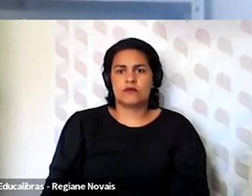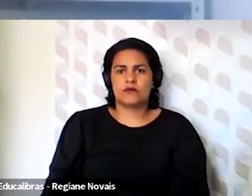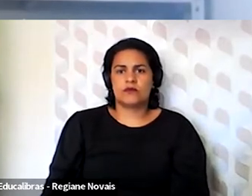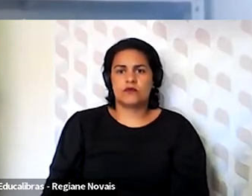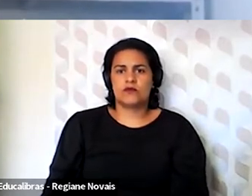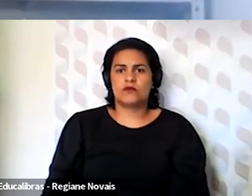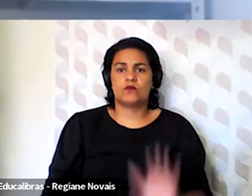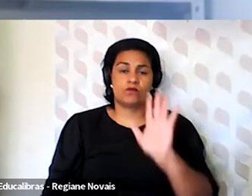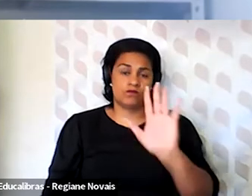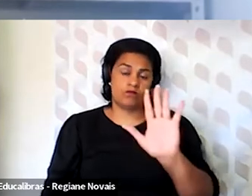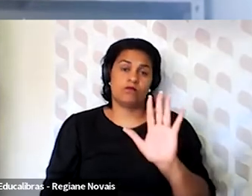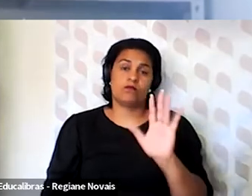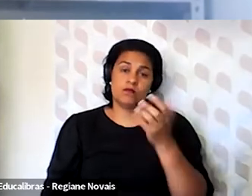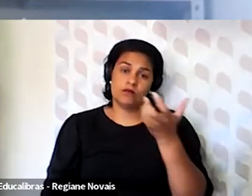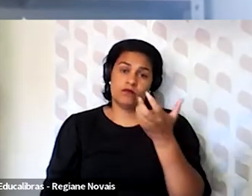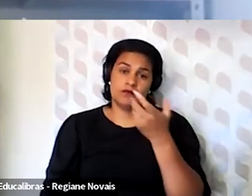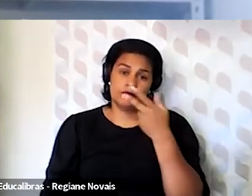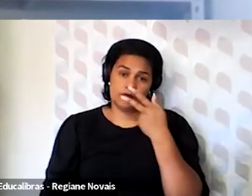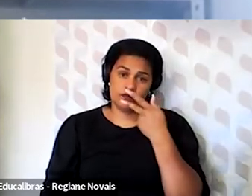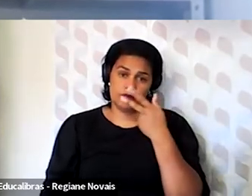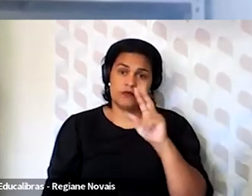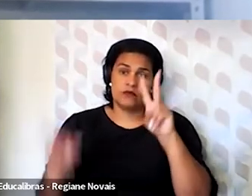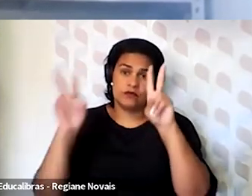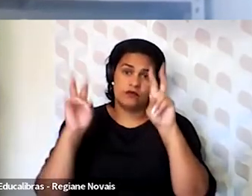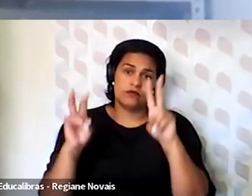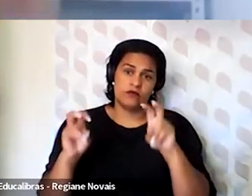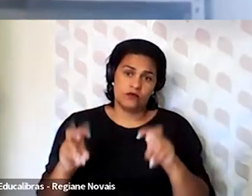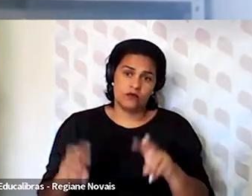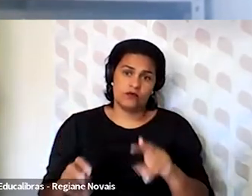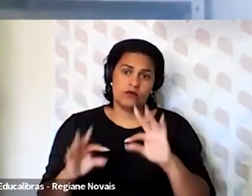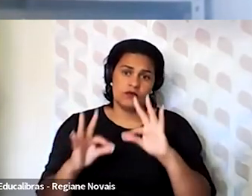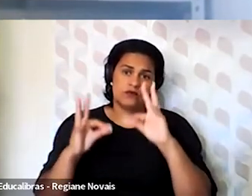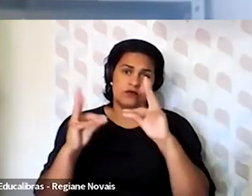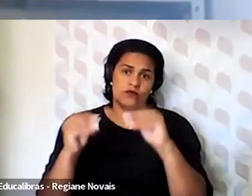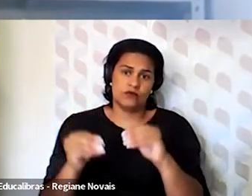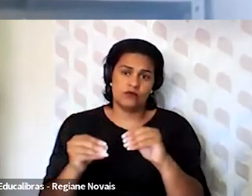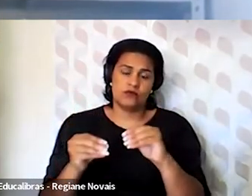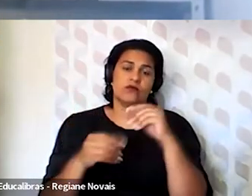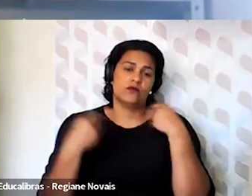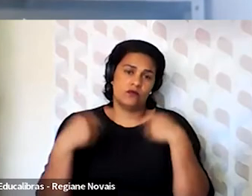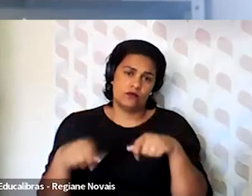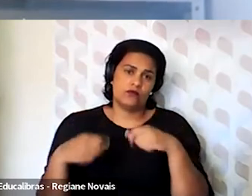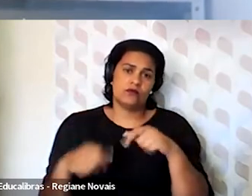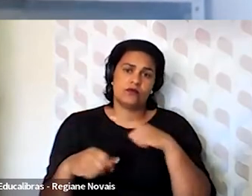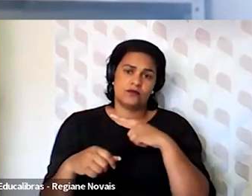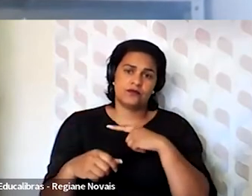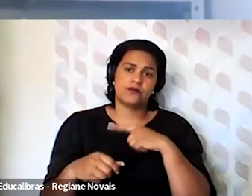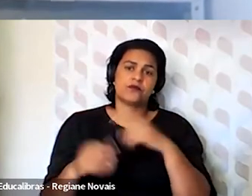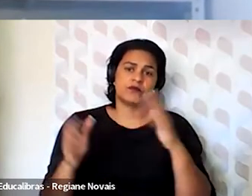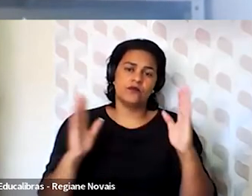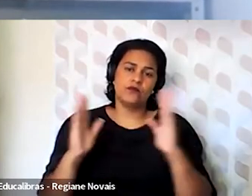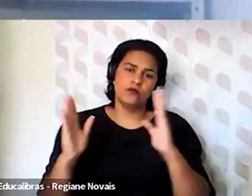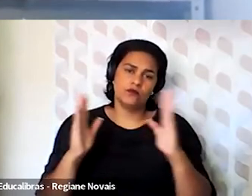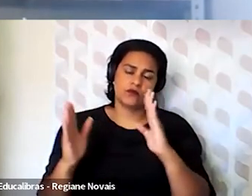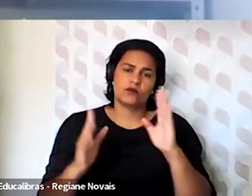pública, na agenda política, na chamada era Lula. Primeiro, é importante dizer isso. É inegável, por fatos, não